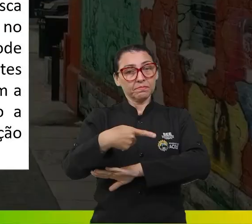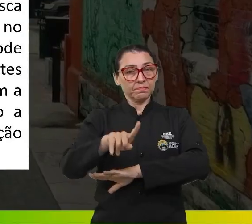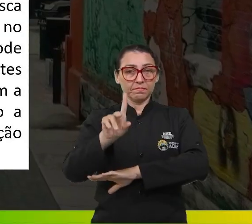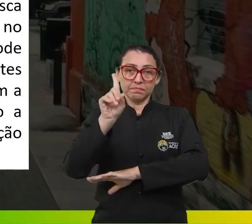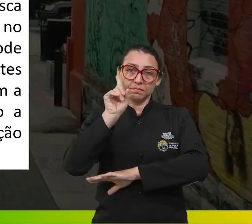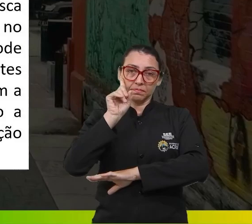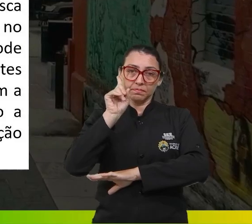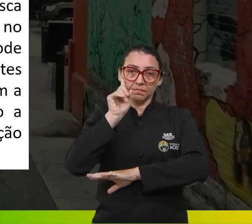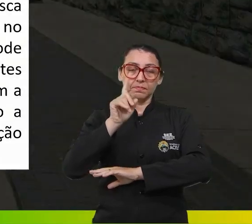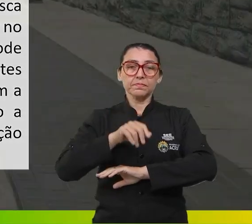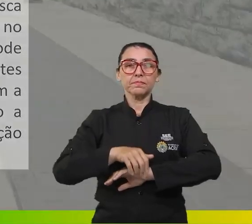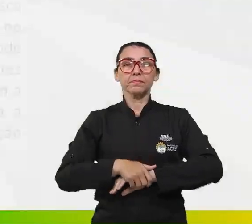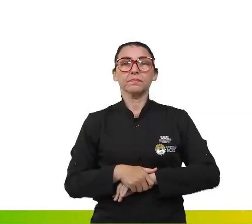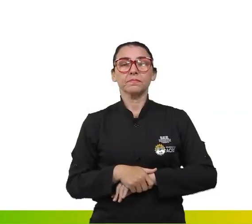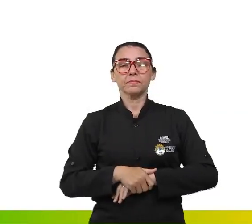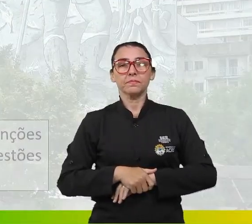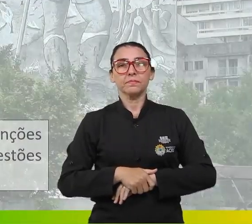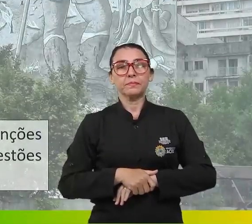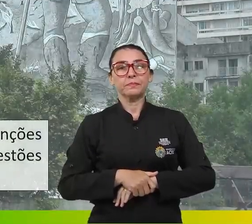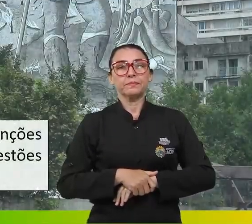cotidiano.